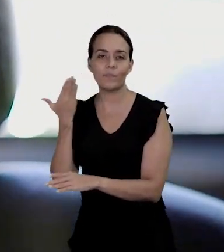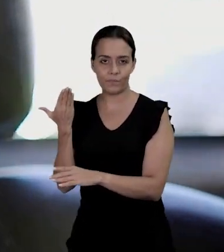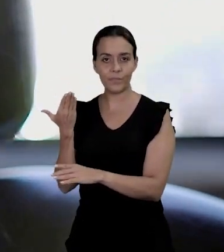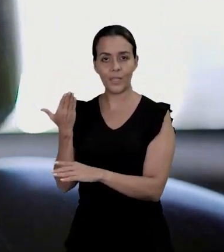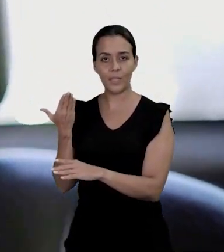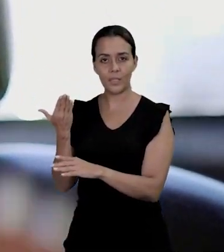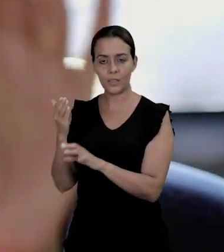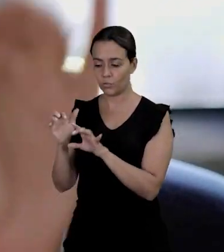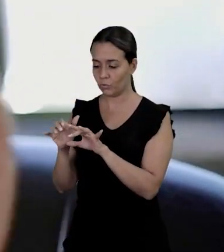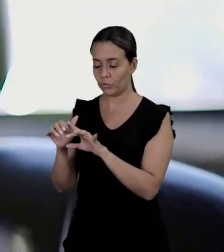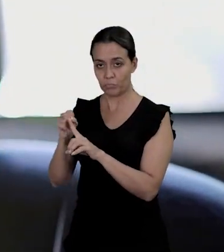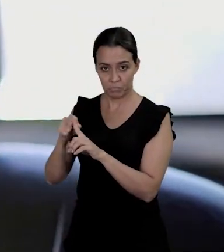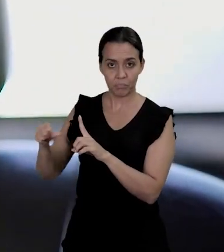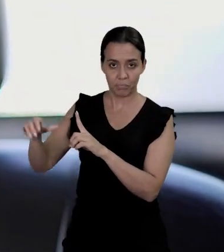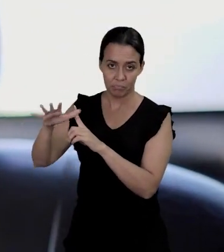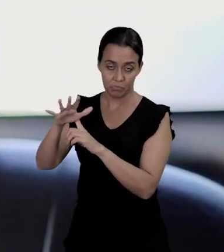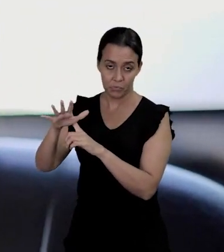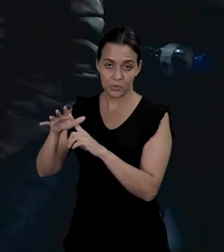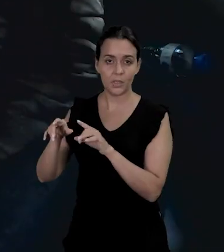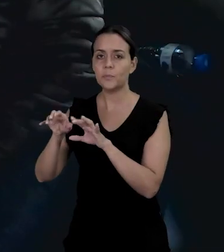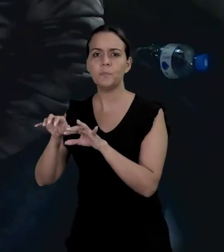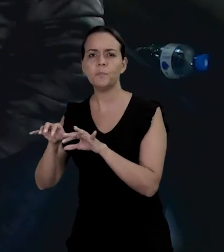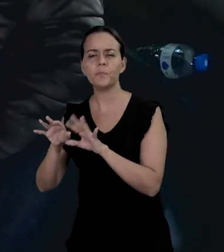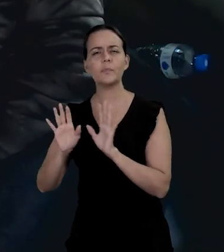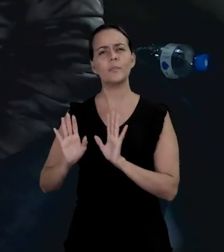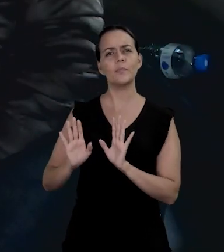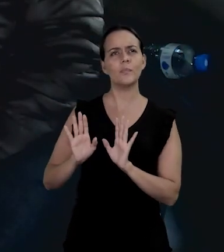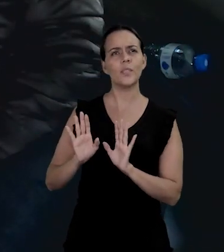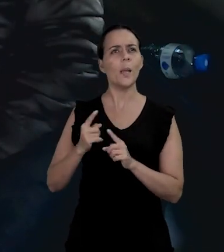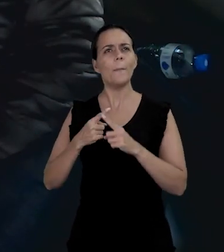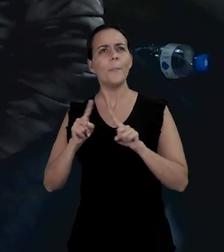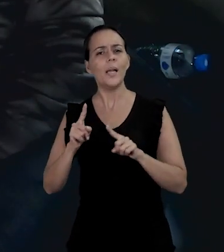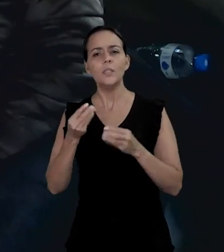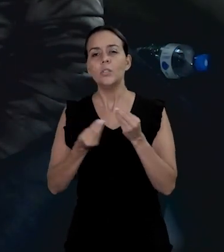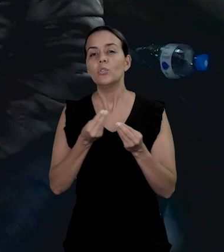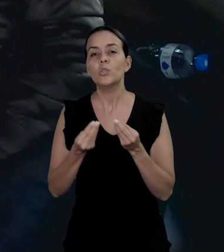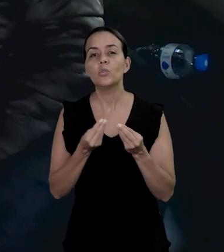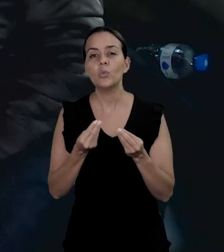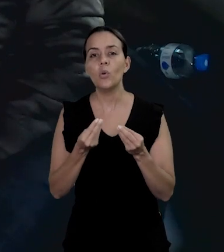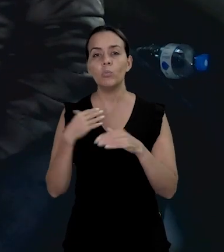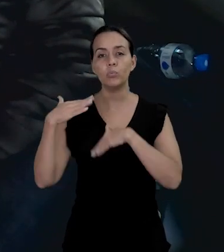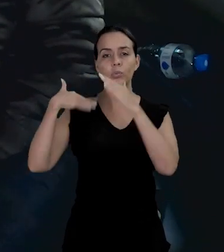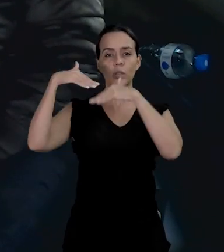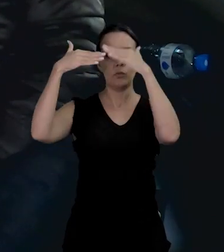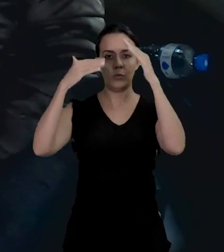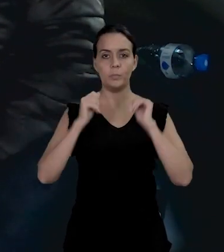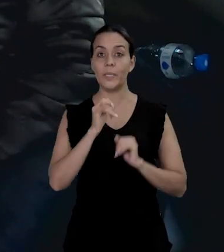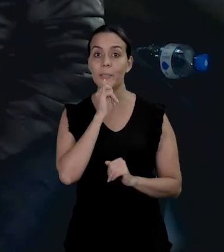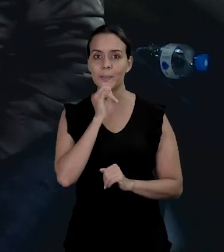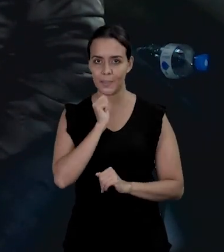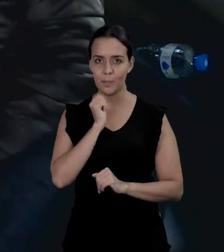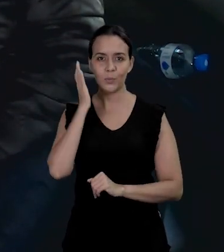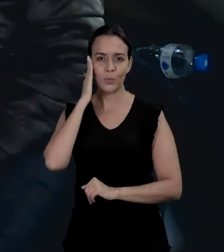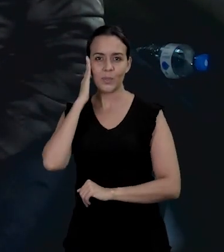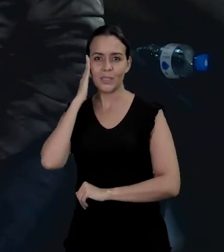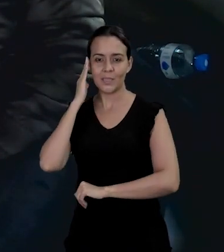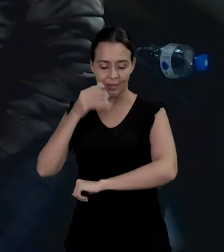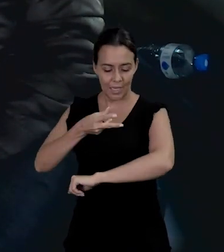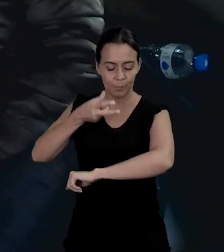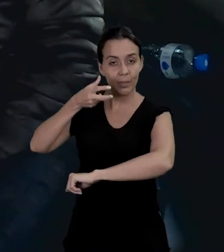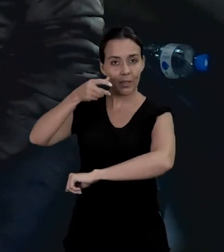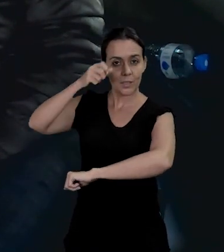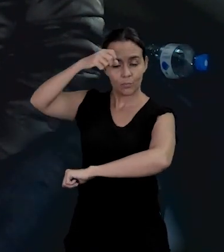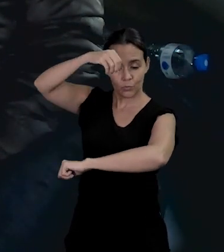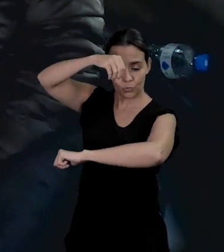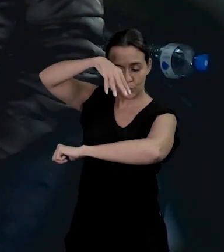do desenvolvimento? Depilação a laser. Há uns 5 anos atrás desse momento que eu estava de pesquisa, eu lançou a